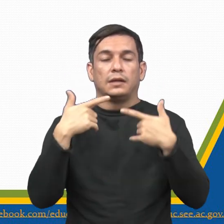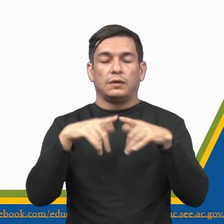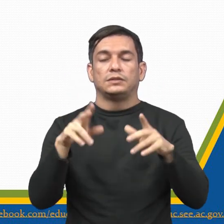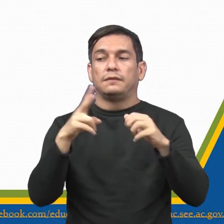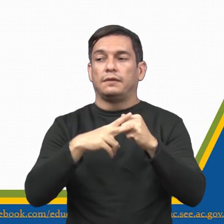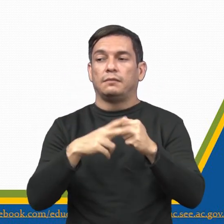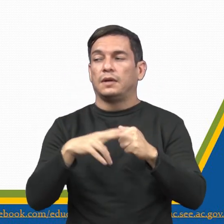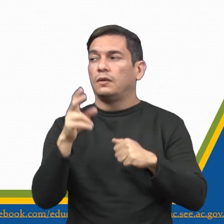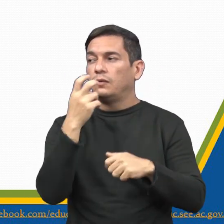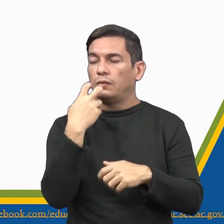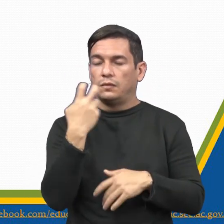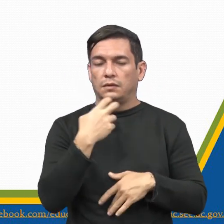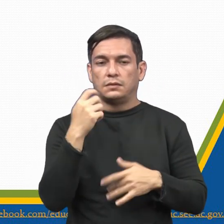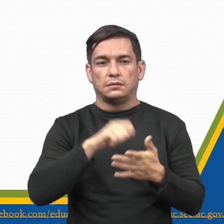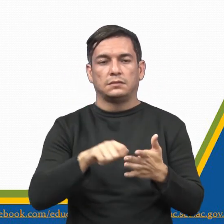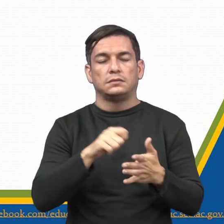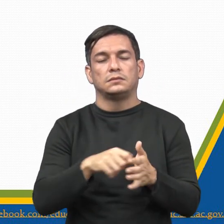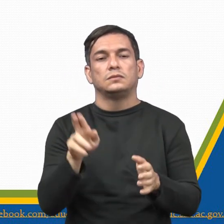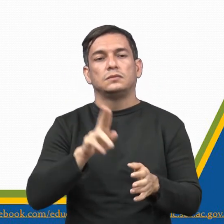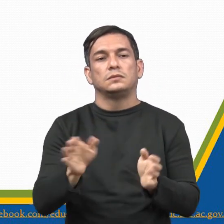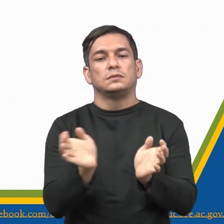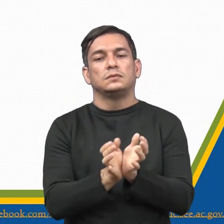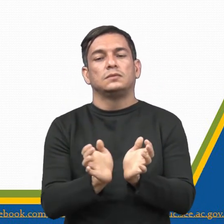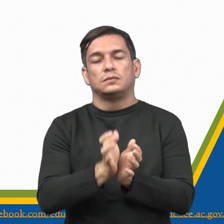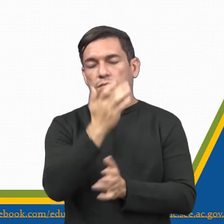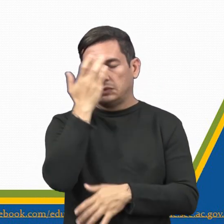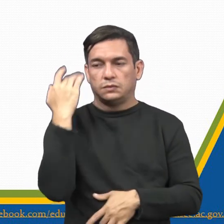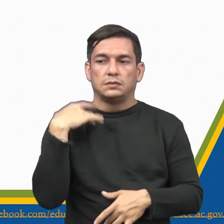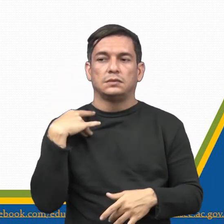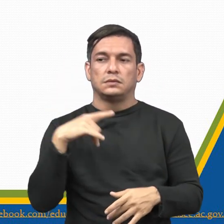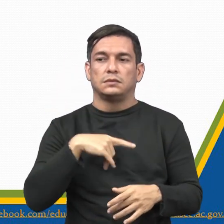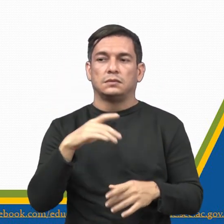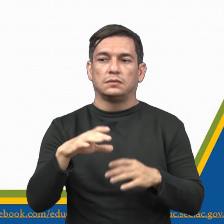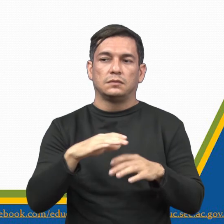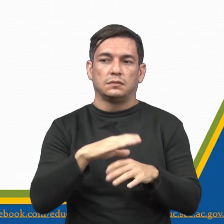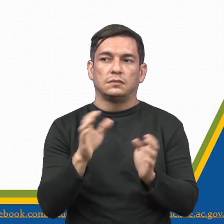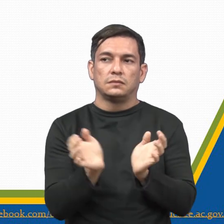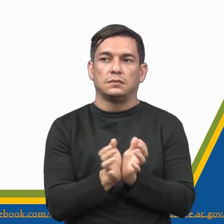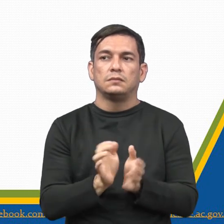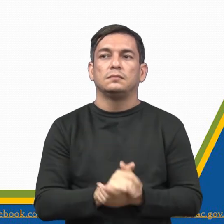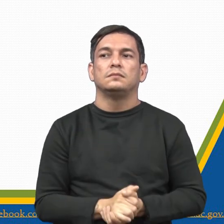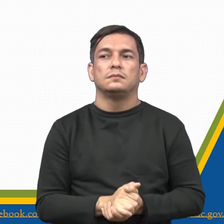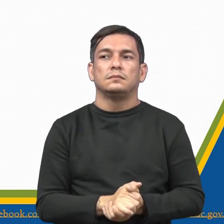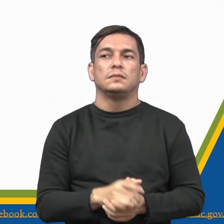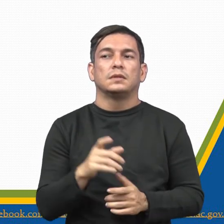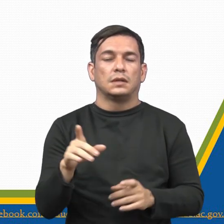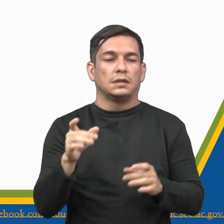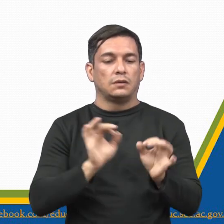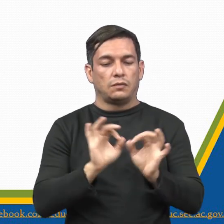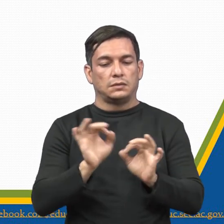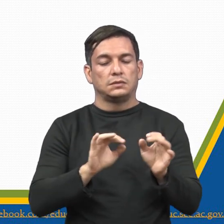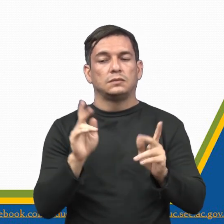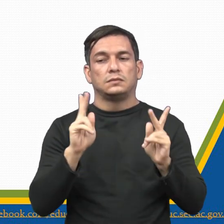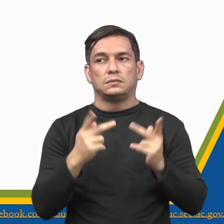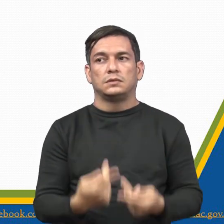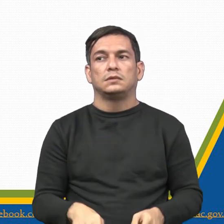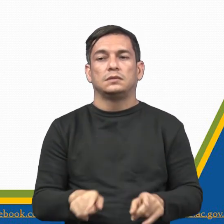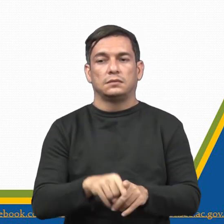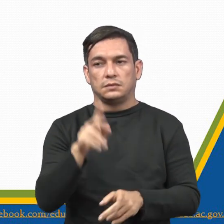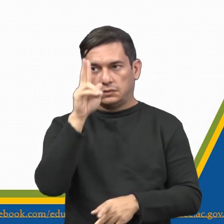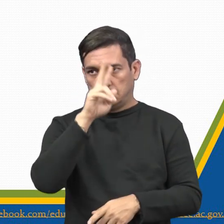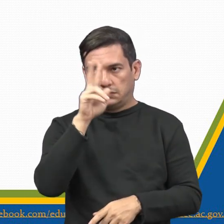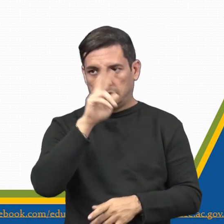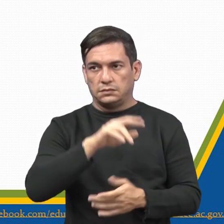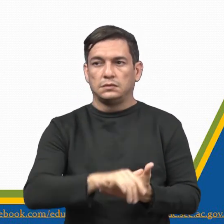ou escrita, utilizada por um grupo de indivíduos que constitui uma comunidade. Ela é uma construção humana e